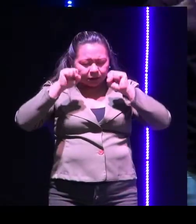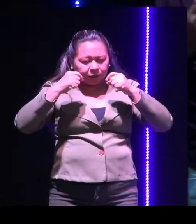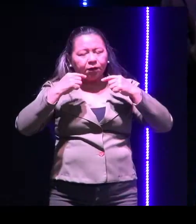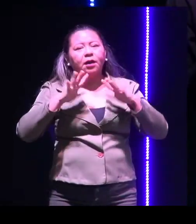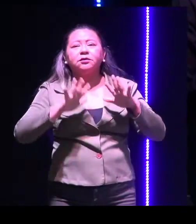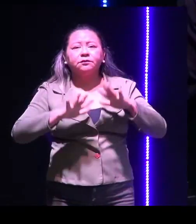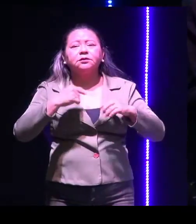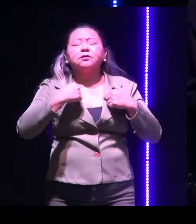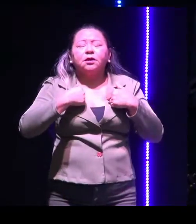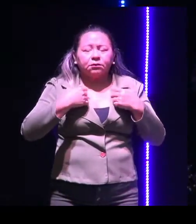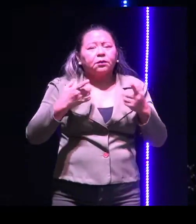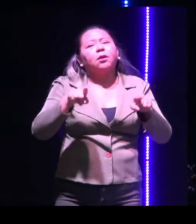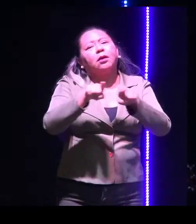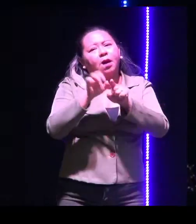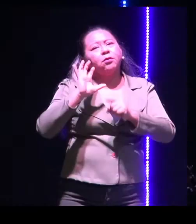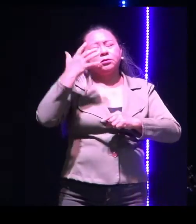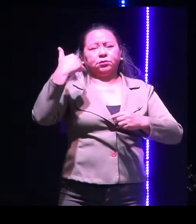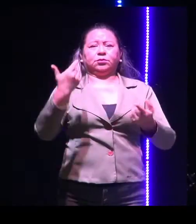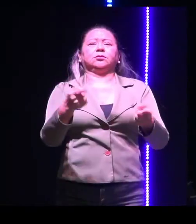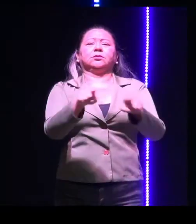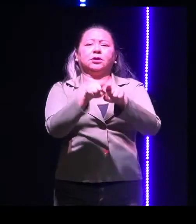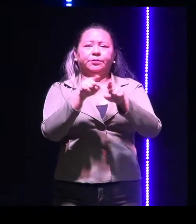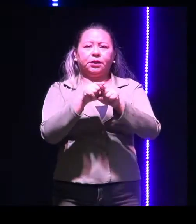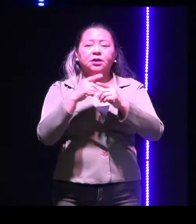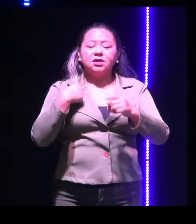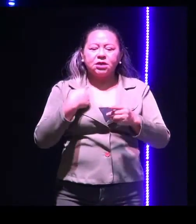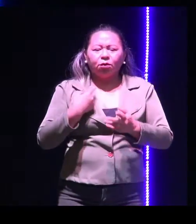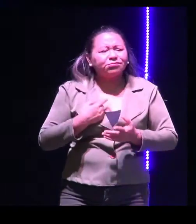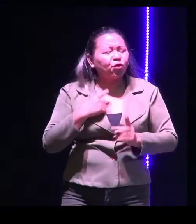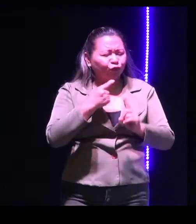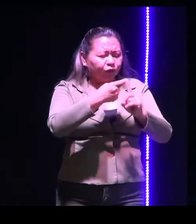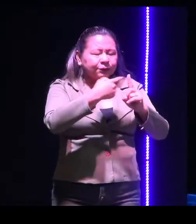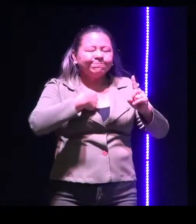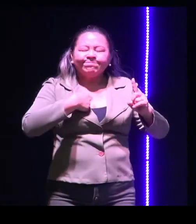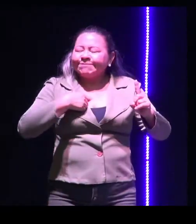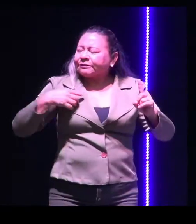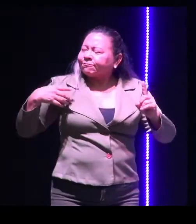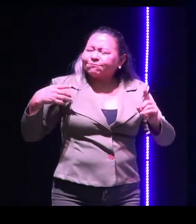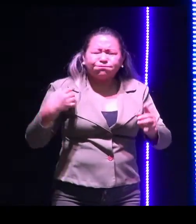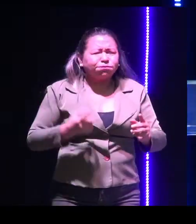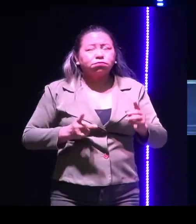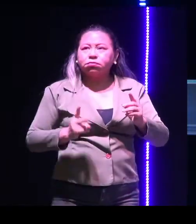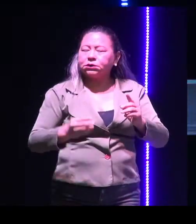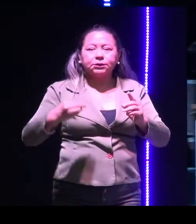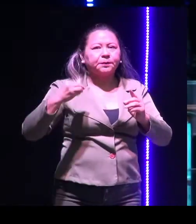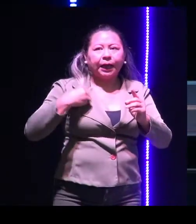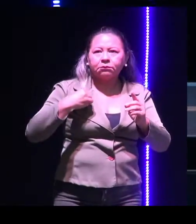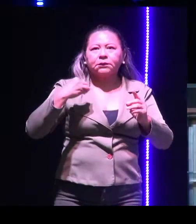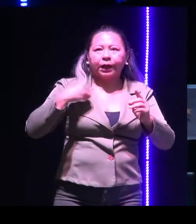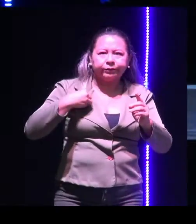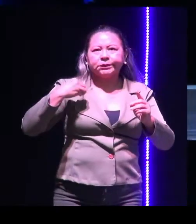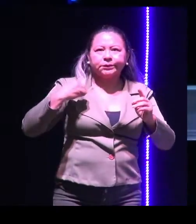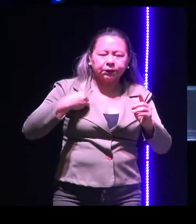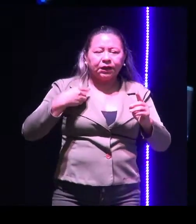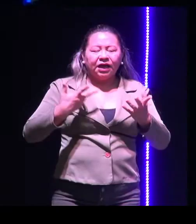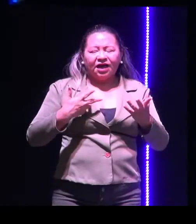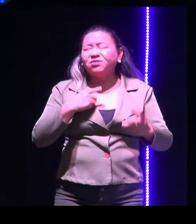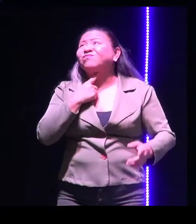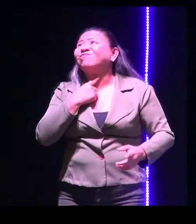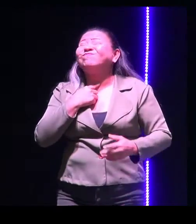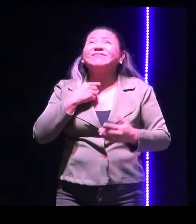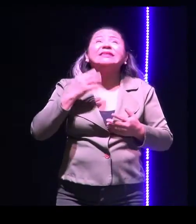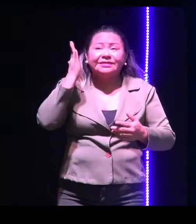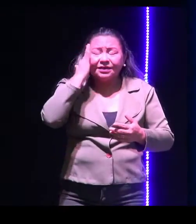que isso já aconteceu comigo. Enquanto eu não levei na cruz de Cristo, eu não consegui vencer. Eu fazia sem